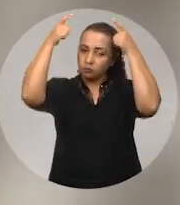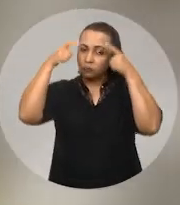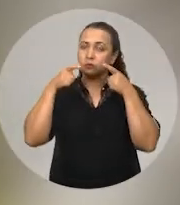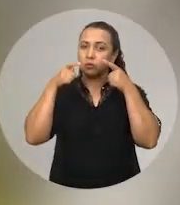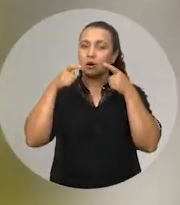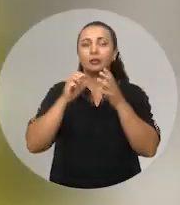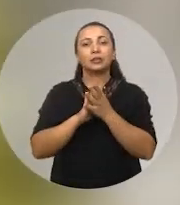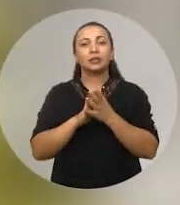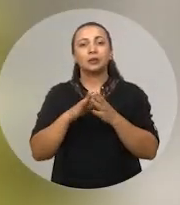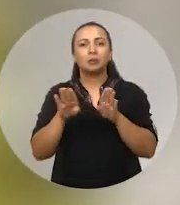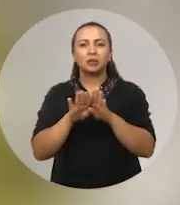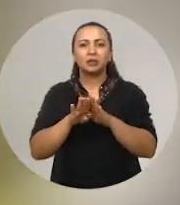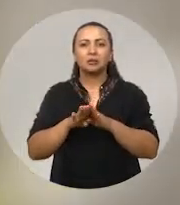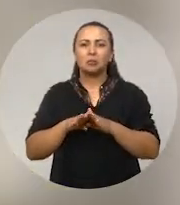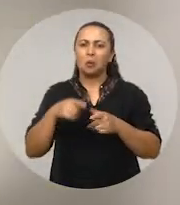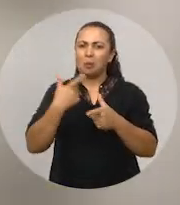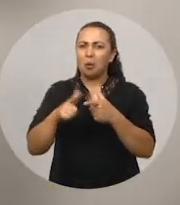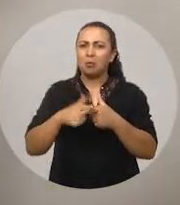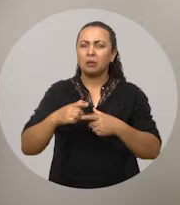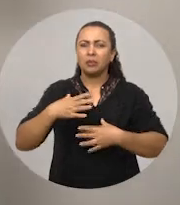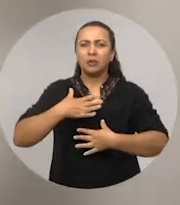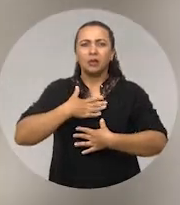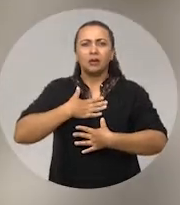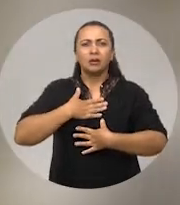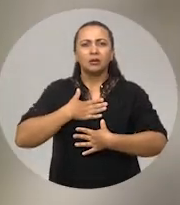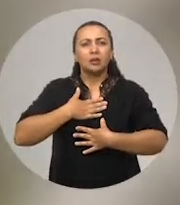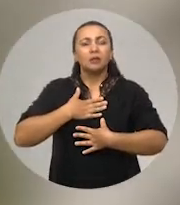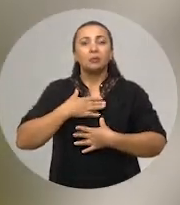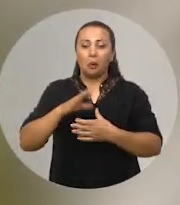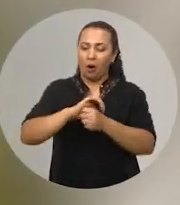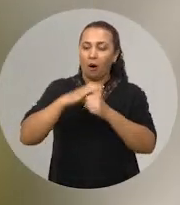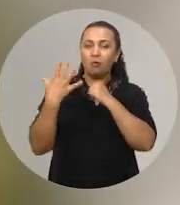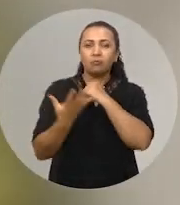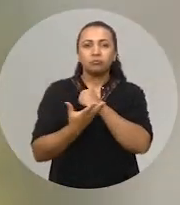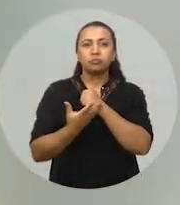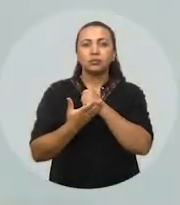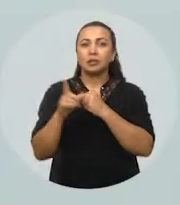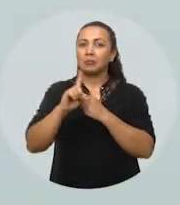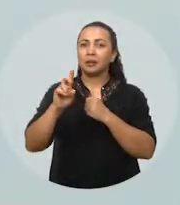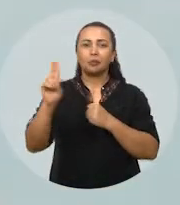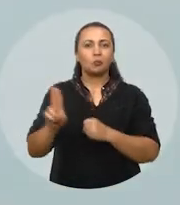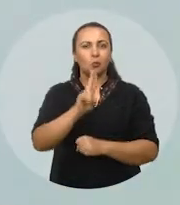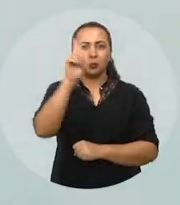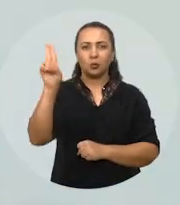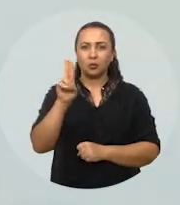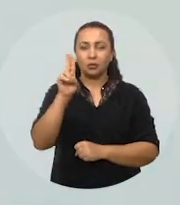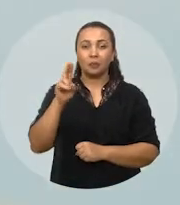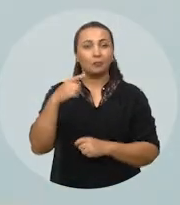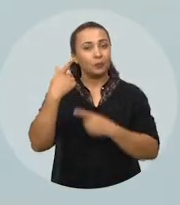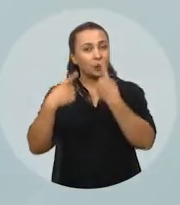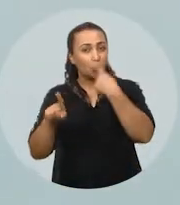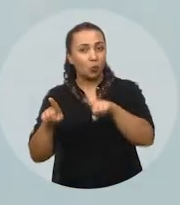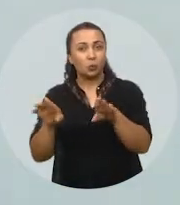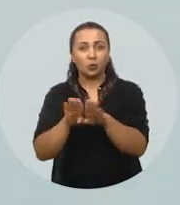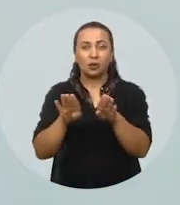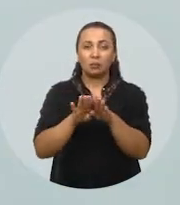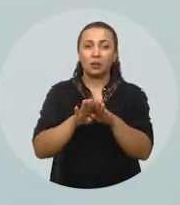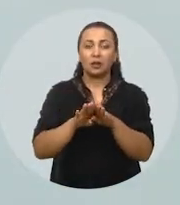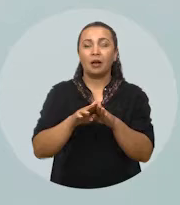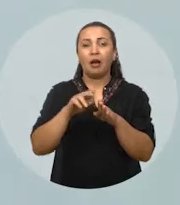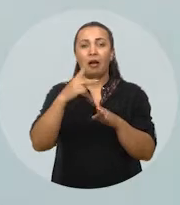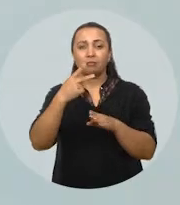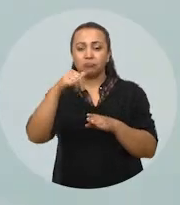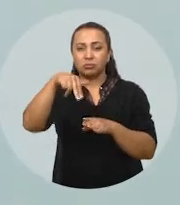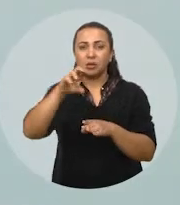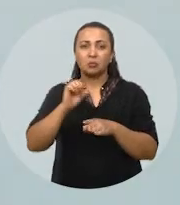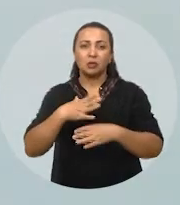Covid-19 é uma dessas situações, mas não é a única. Outras situações, como pneumonia de uma maneira